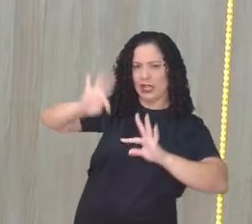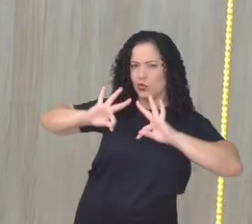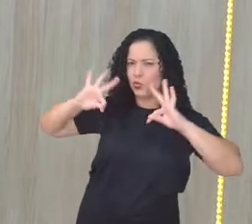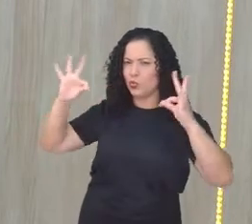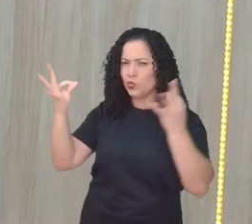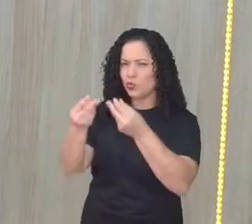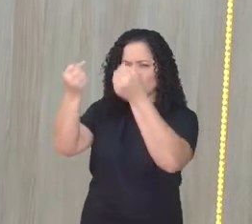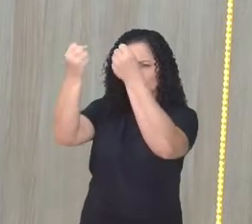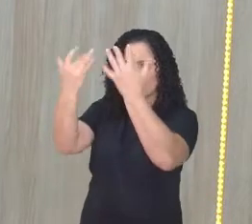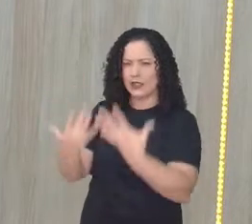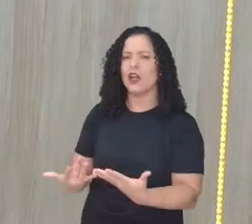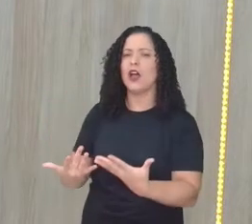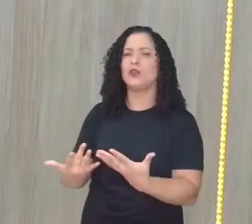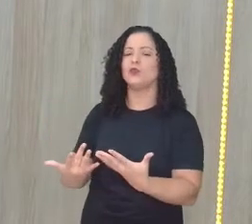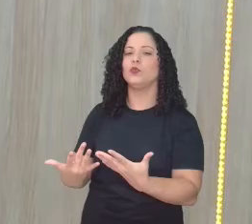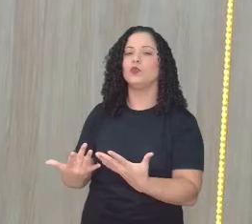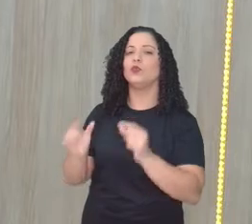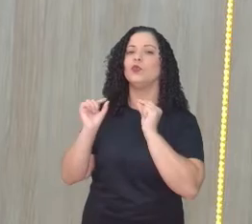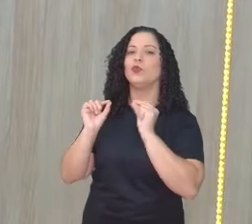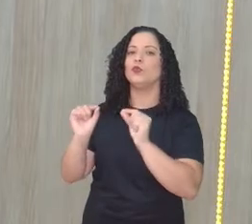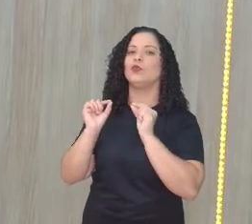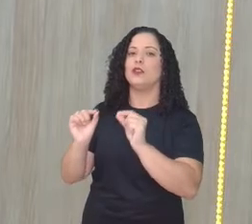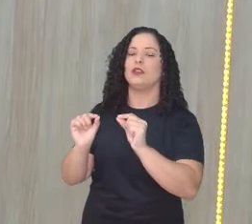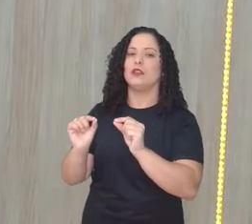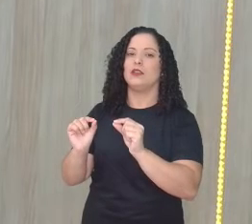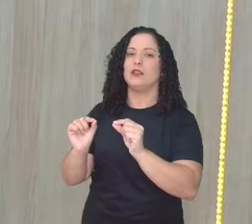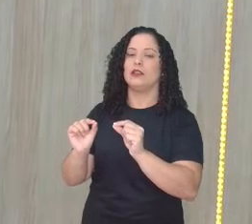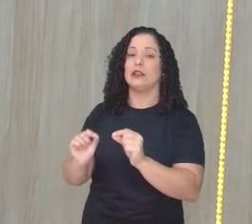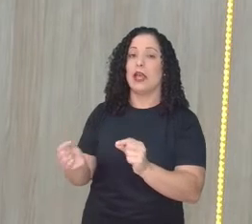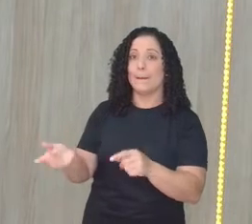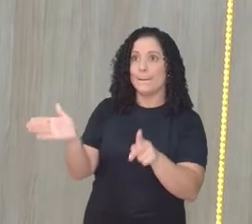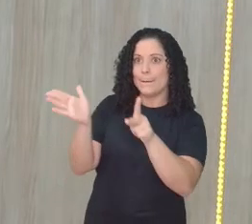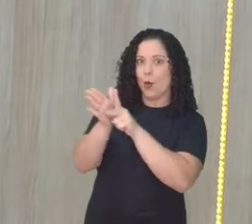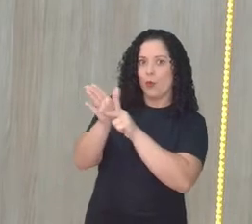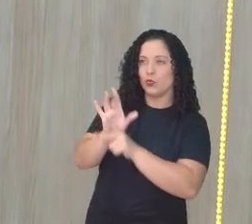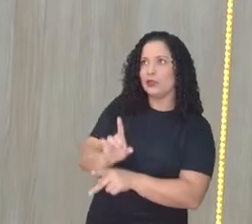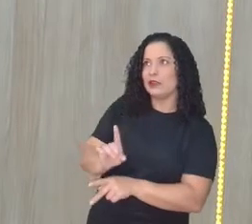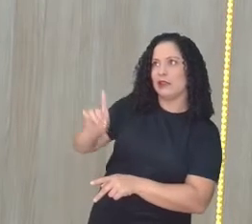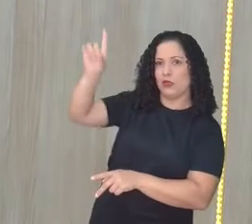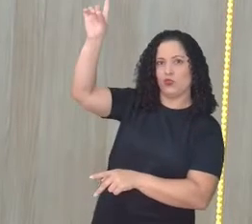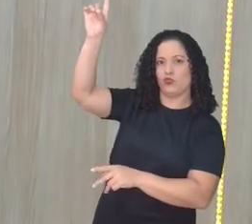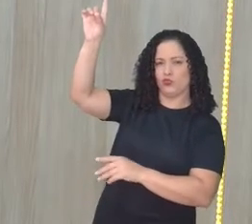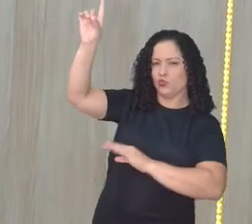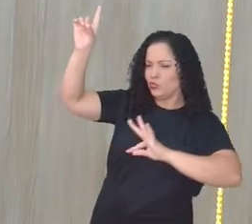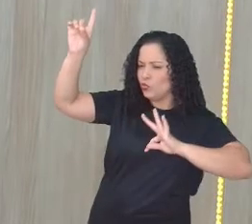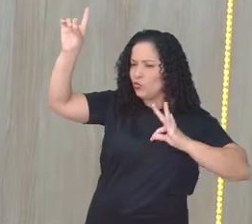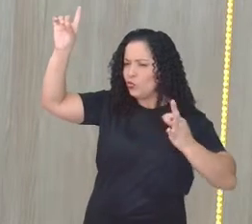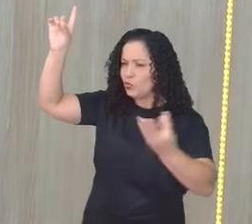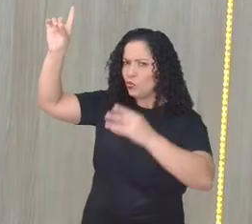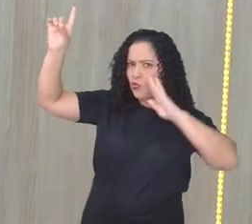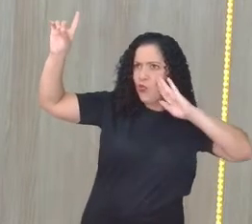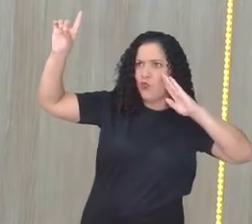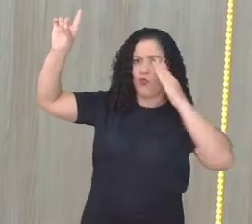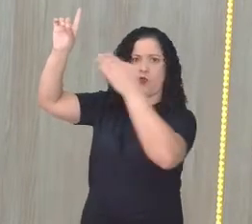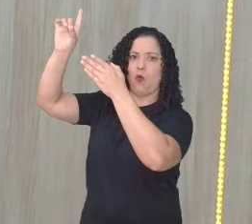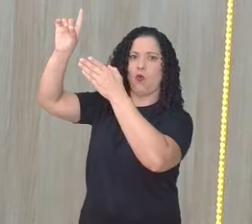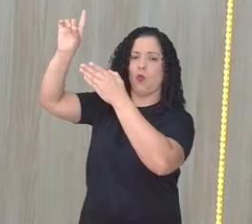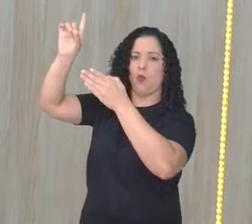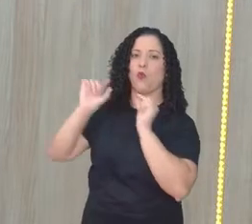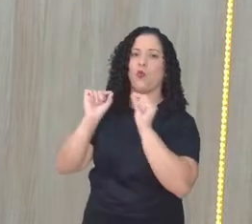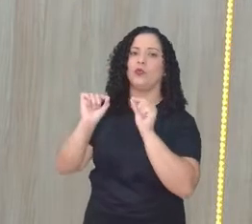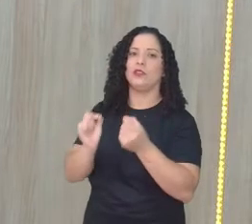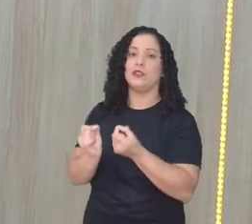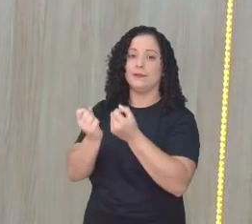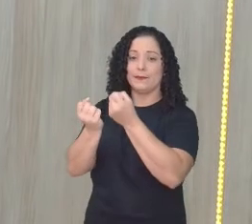era explicado com base na existência de Deus, com base naquilo que estava escrito na